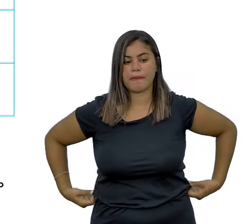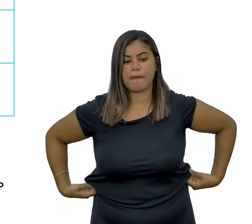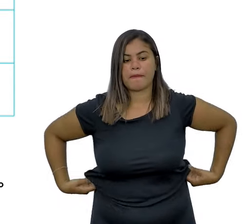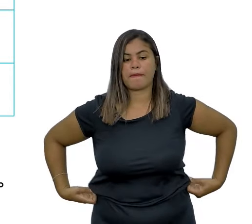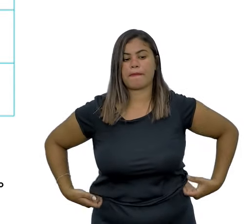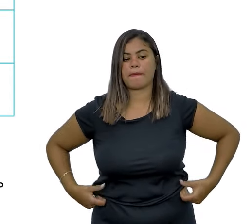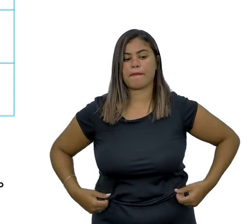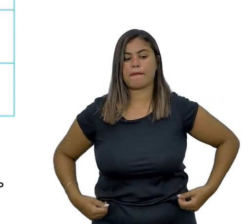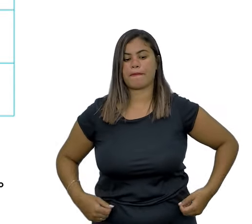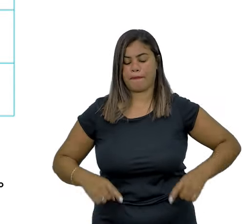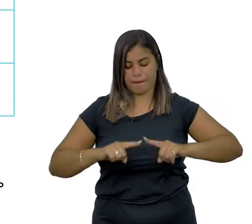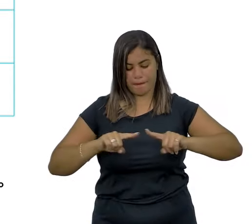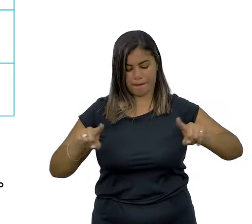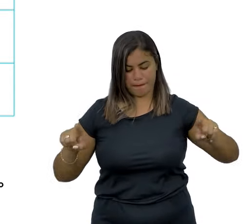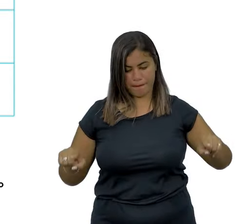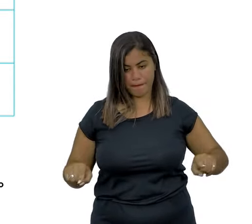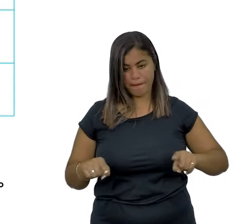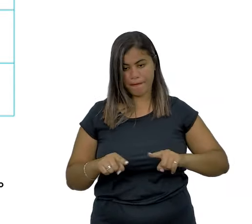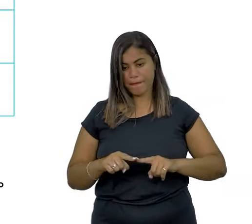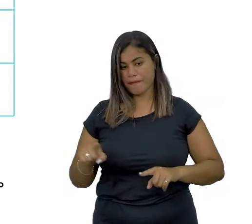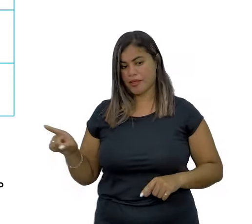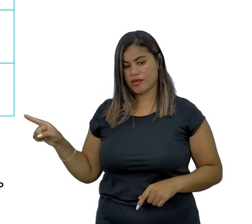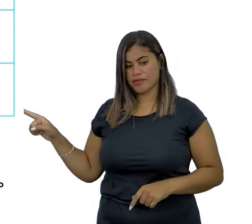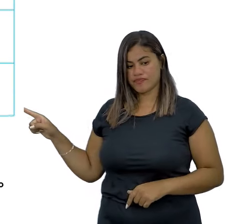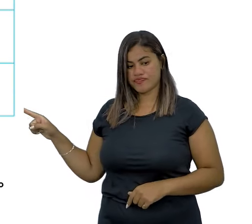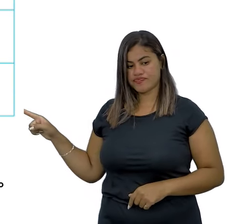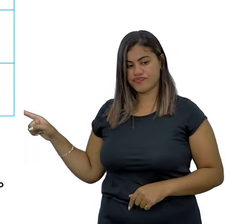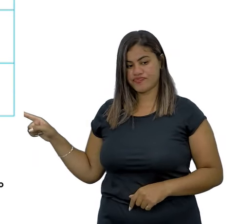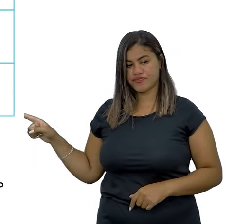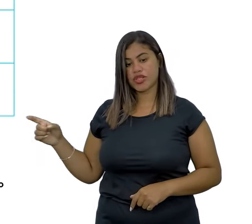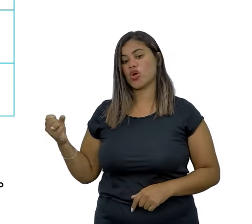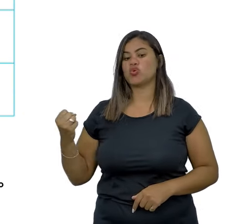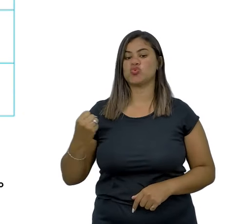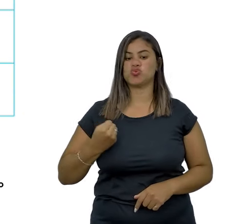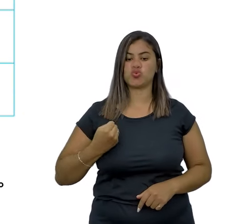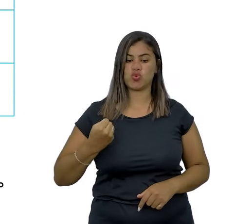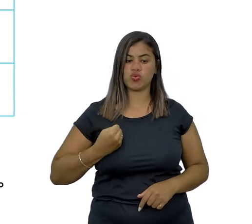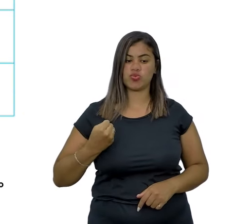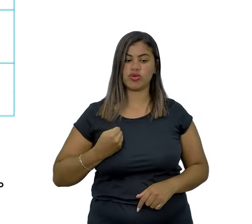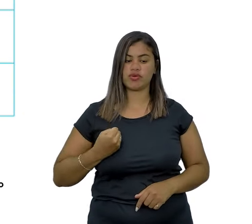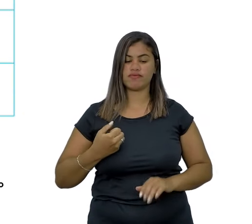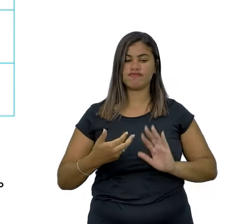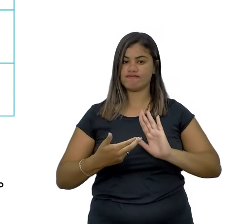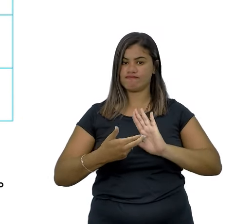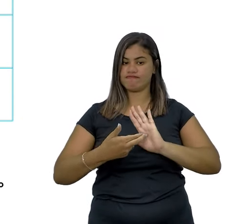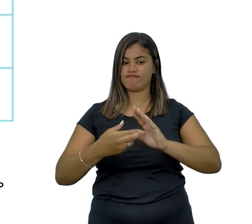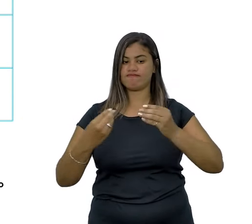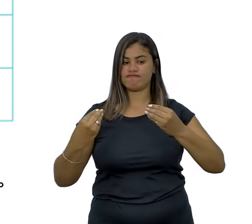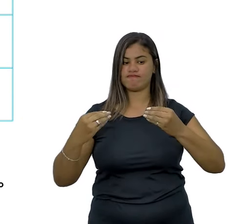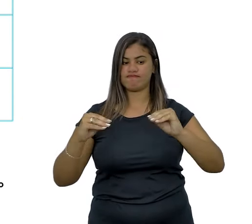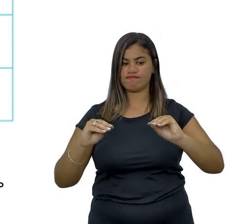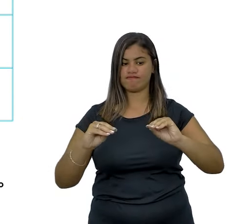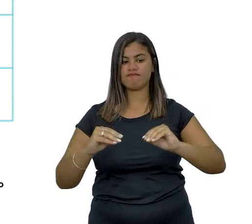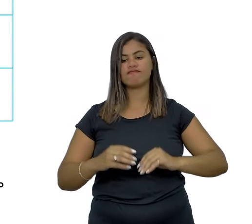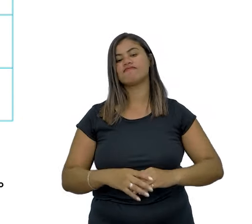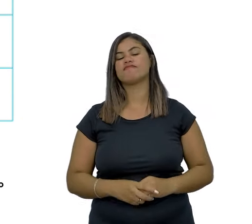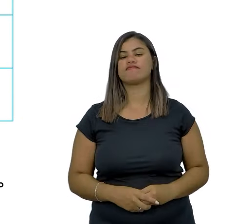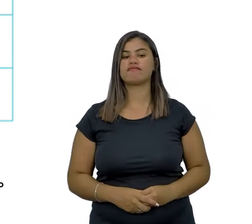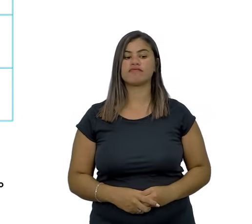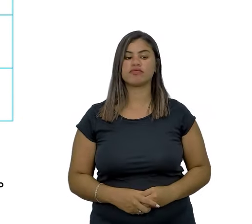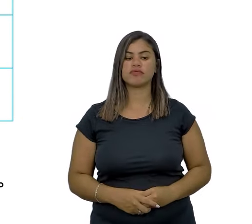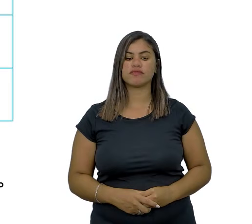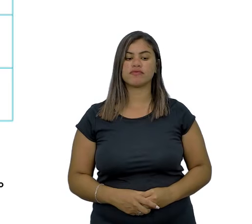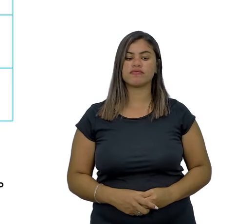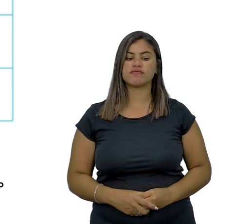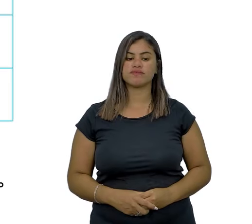aí eles já revelaram para nós, né, quais são os números que as crianças teriam que colocar em ordem crescente. Eu vou pedir